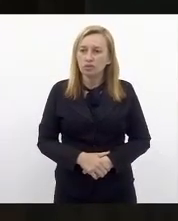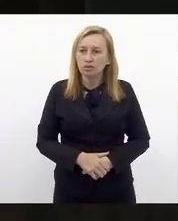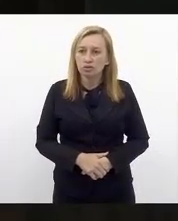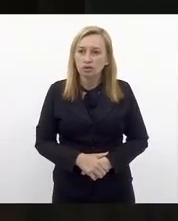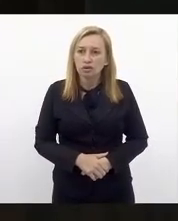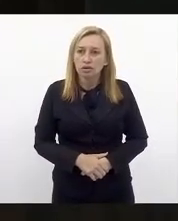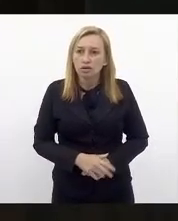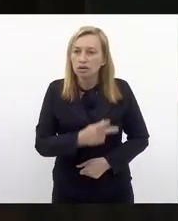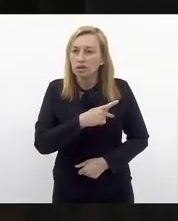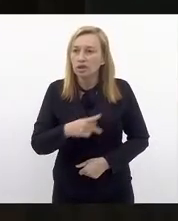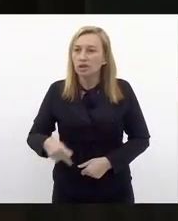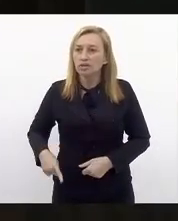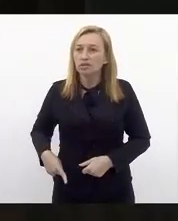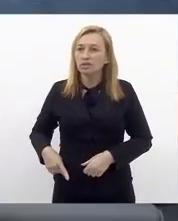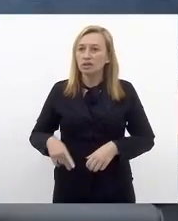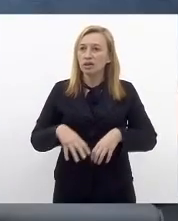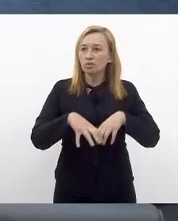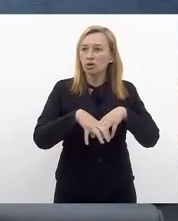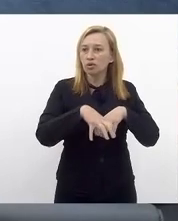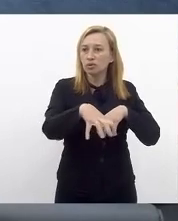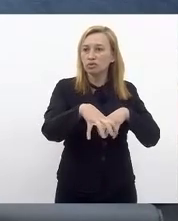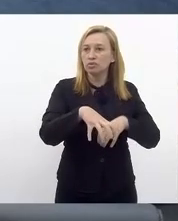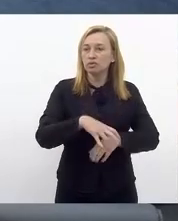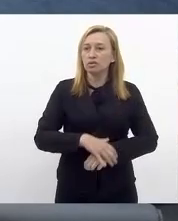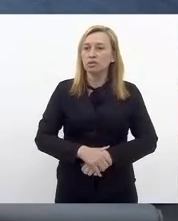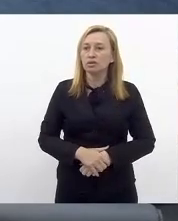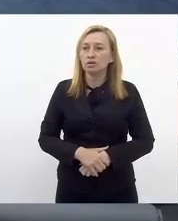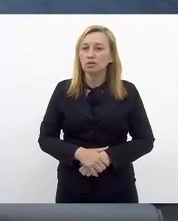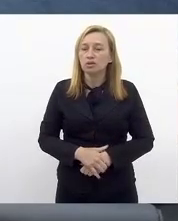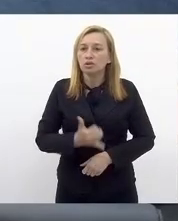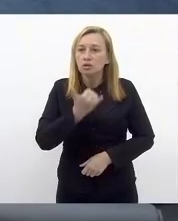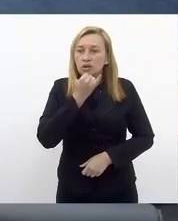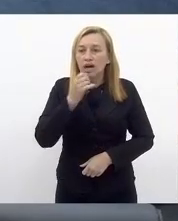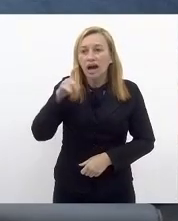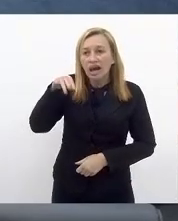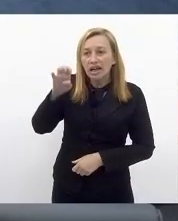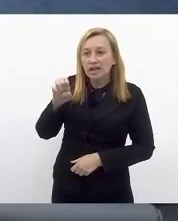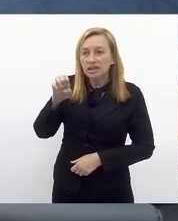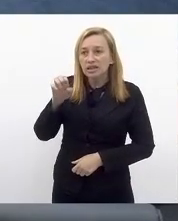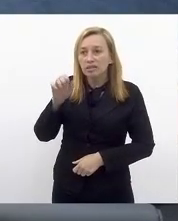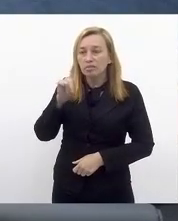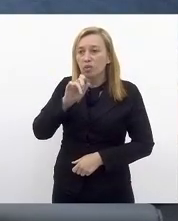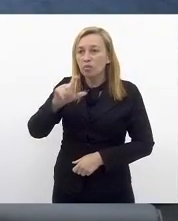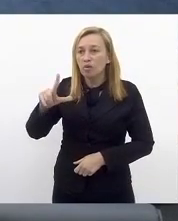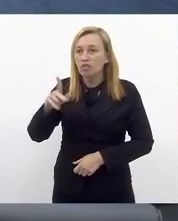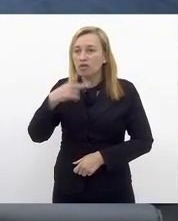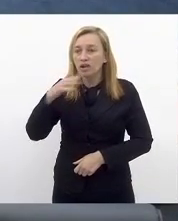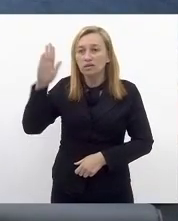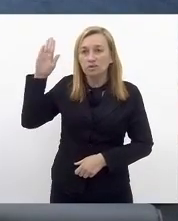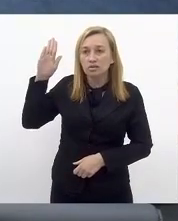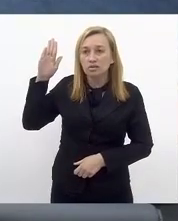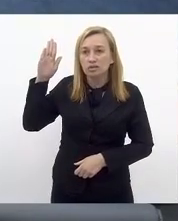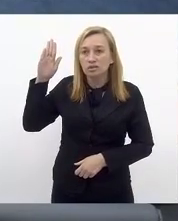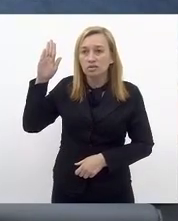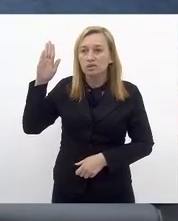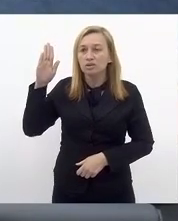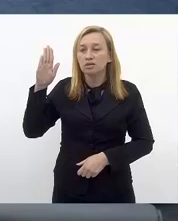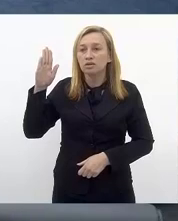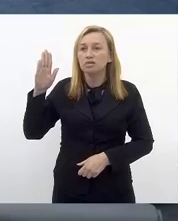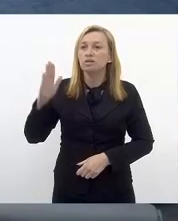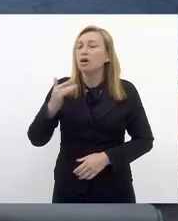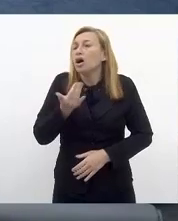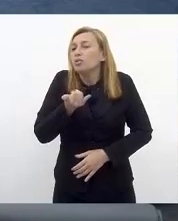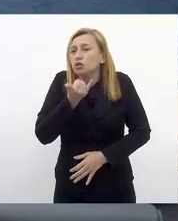o presidente desculpe quem é Aline daqui ó que tá falando eu tô com a mão levantada orações